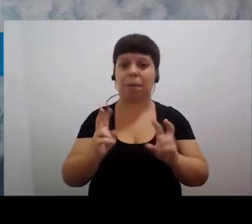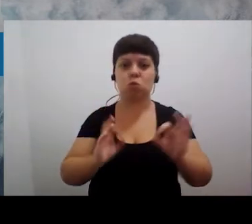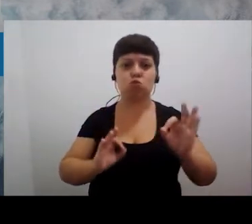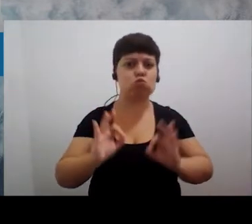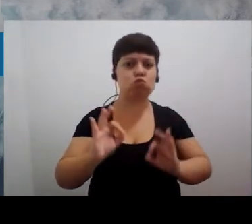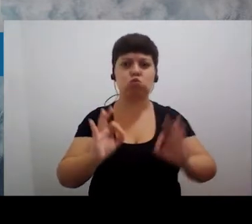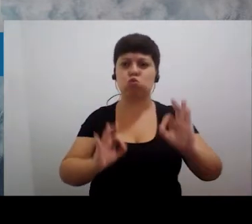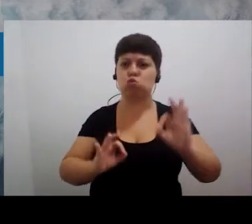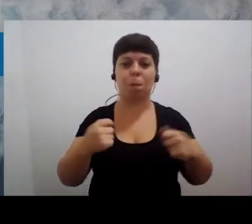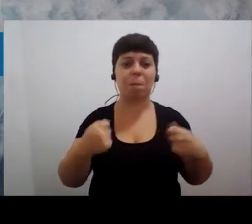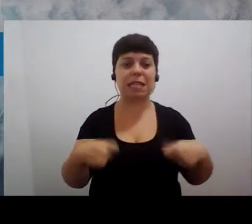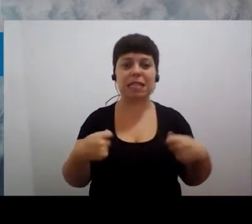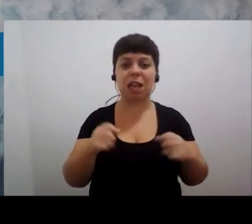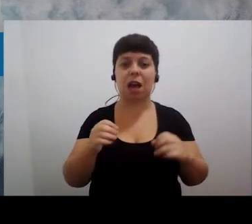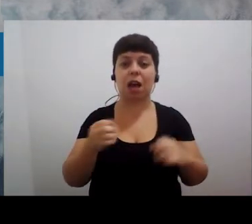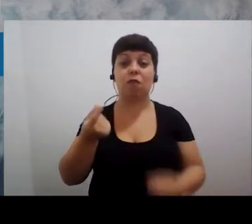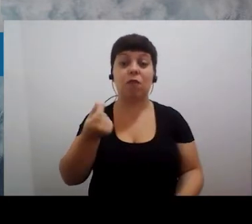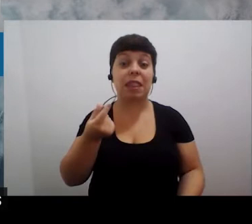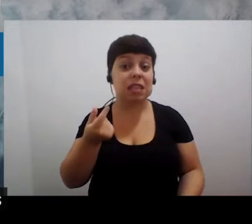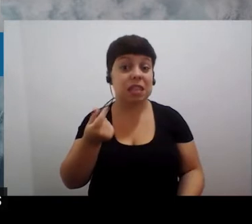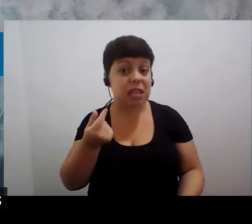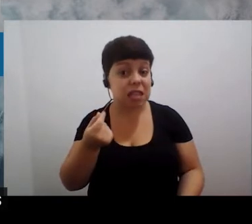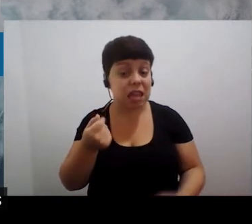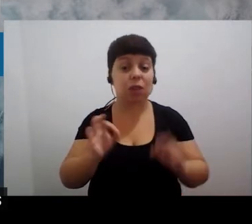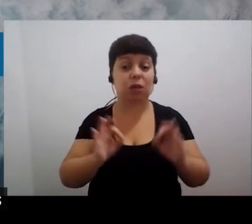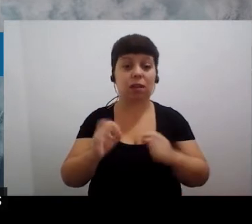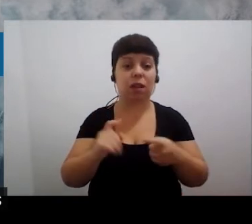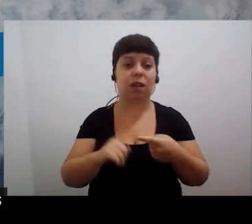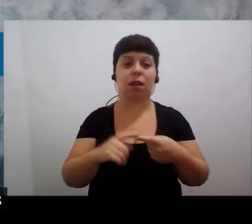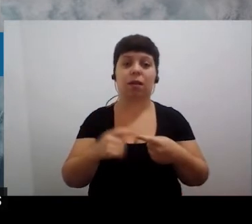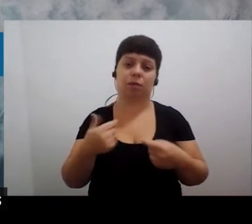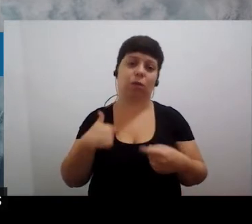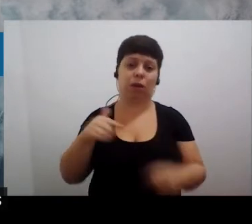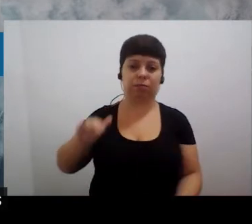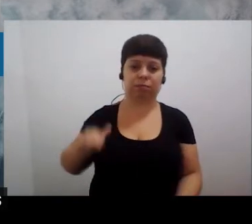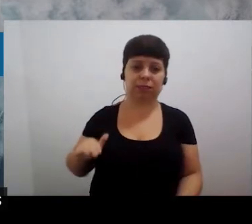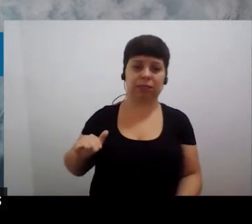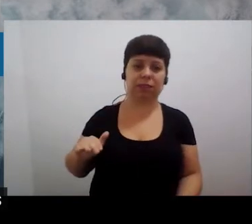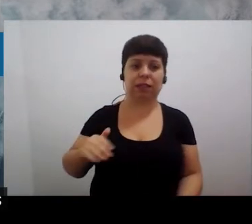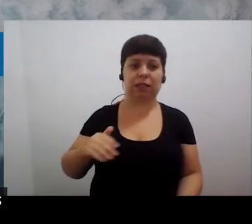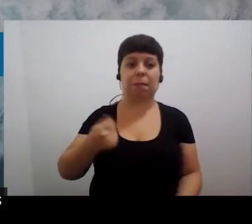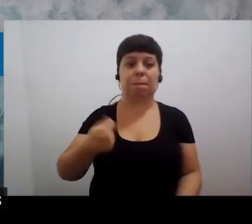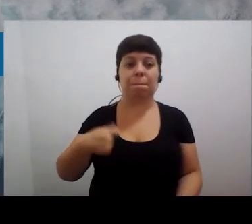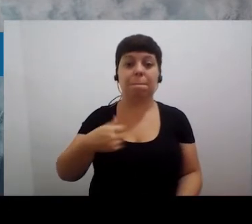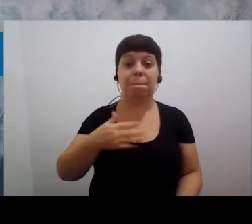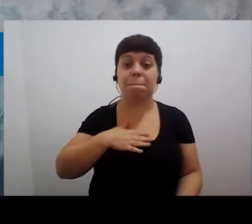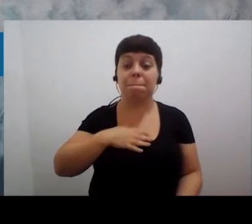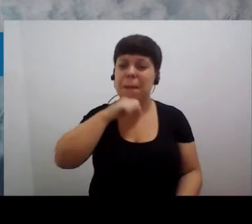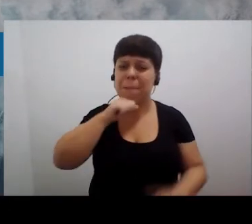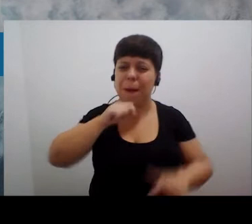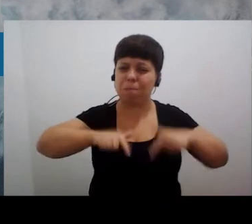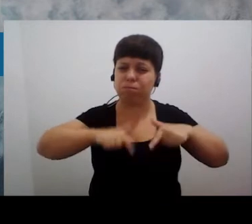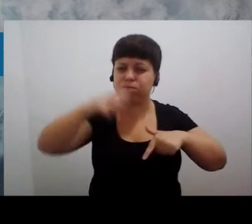sempre uma missão. Exige uma organização financeira, exige a nossa mãe, quando eu era pirraia, pelo menos, né? Minha